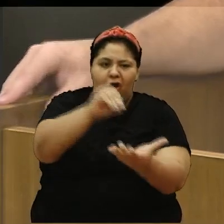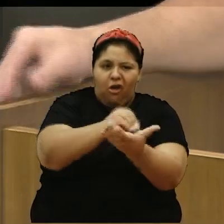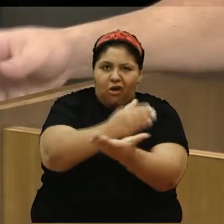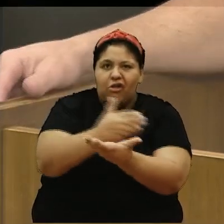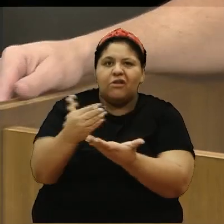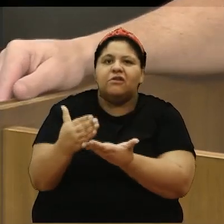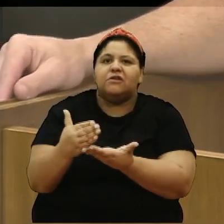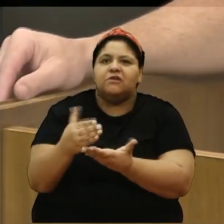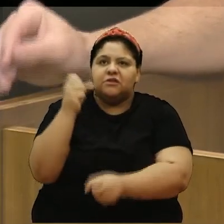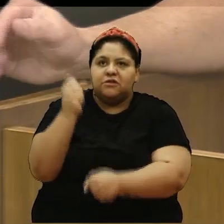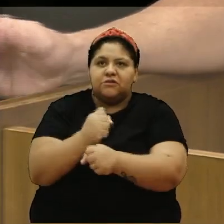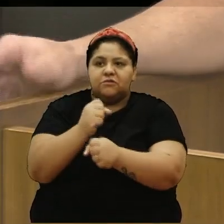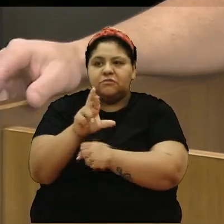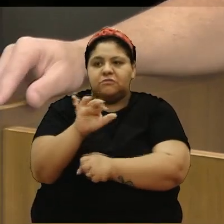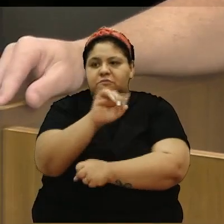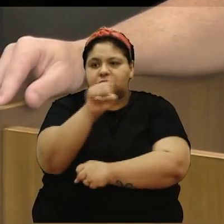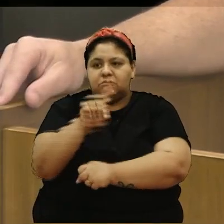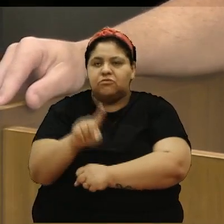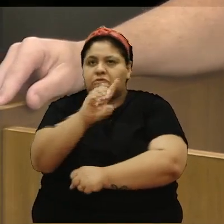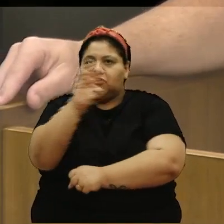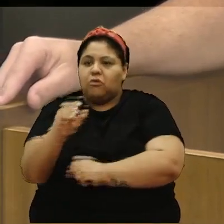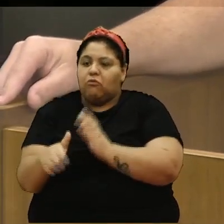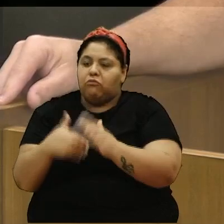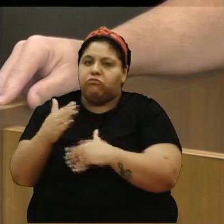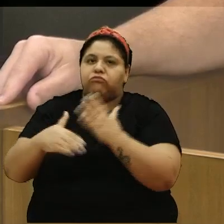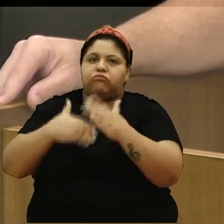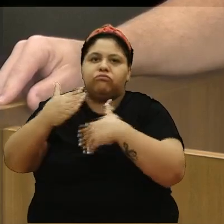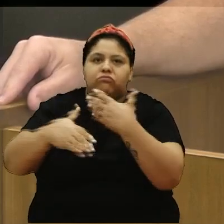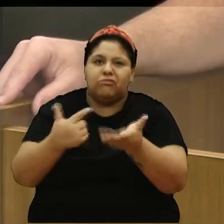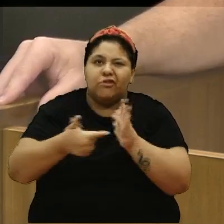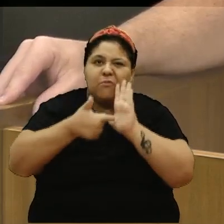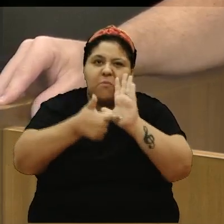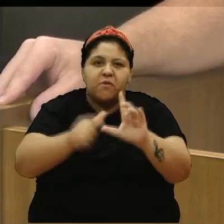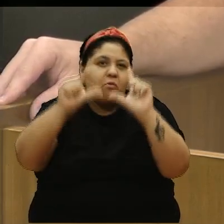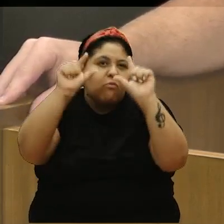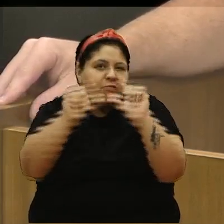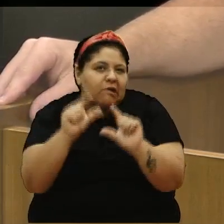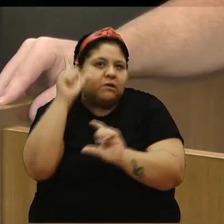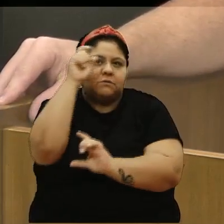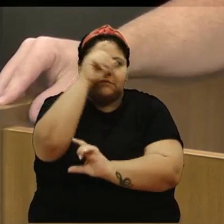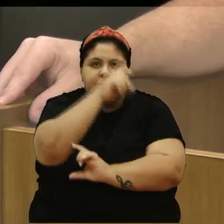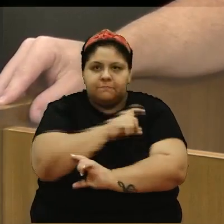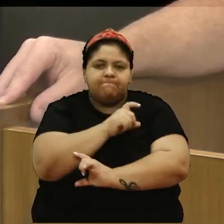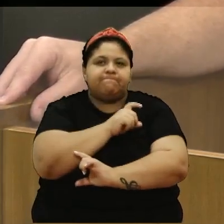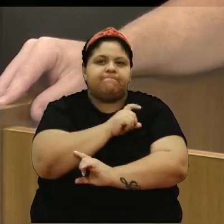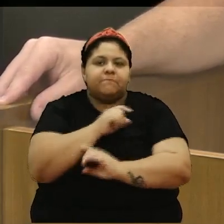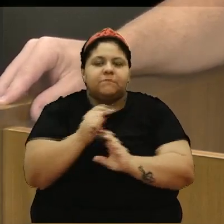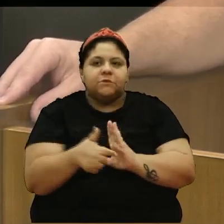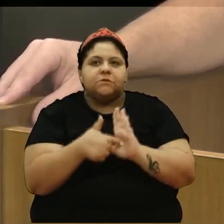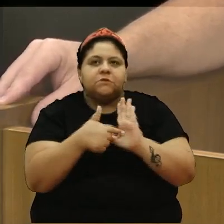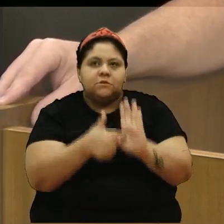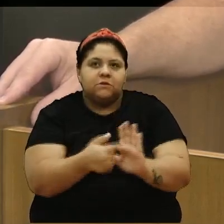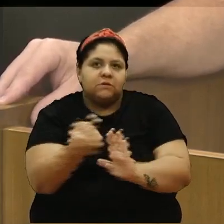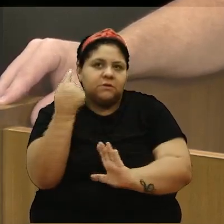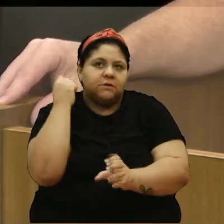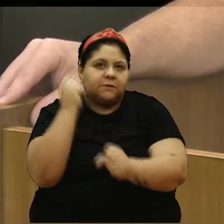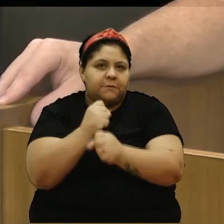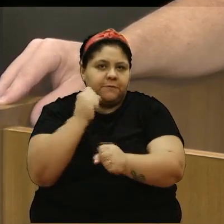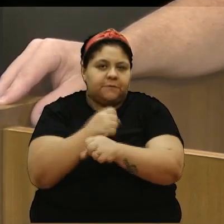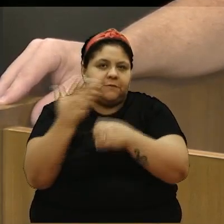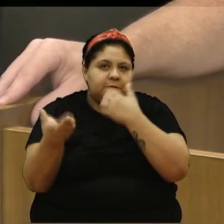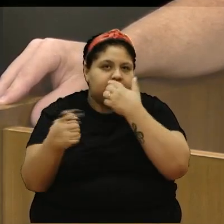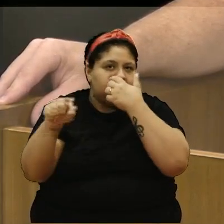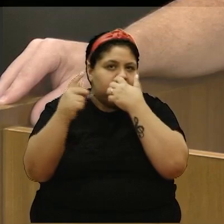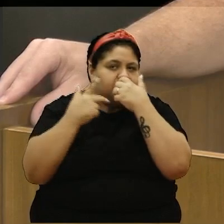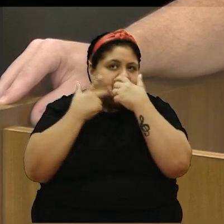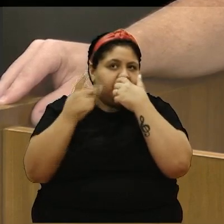de vez aquela obra do Desvio Riço, ela vem avançando muito. E eu vou mostrar um pouquinho das dificuldades que apareceram naquela obra ali. Que quando se